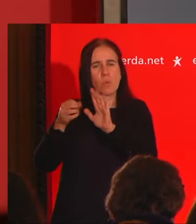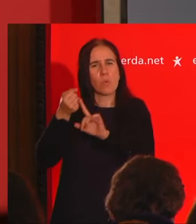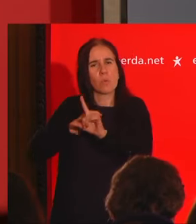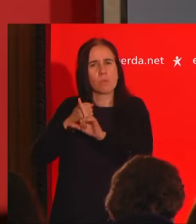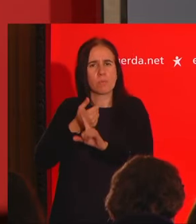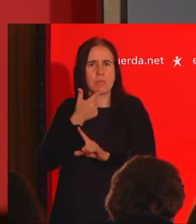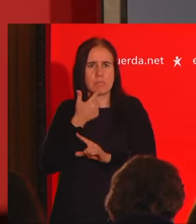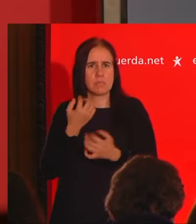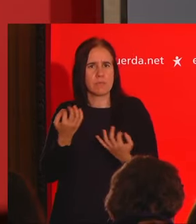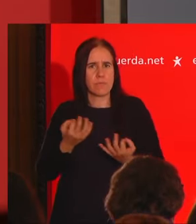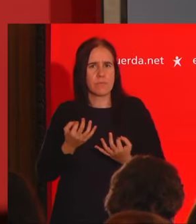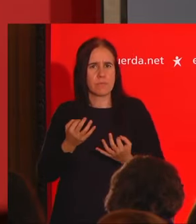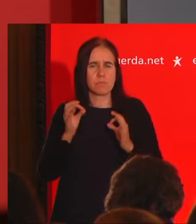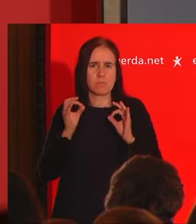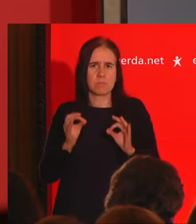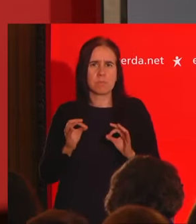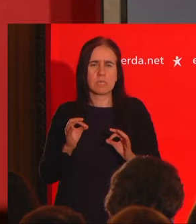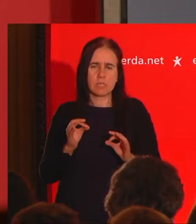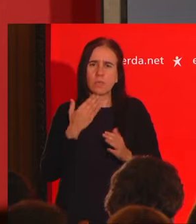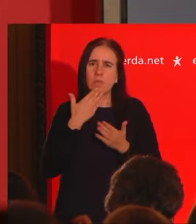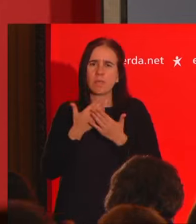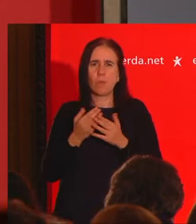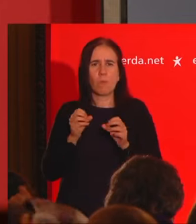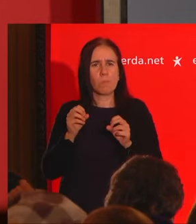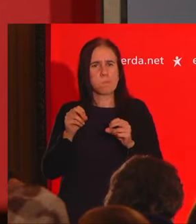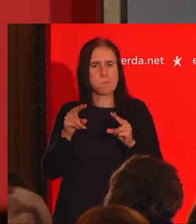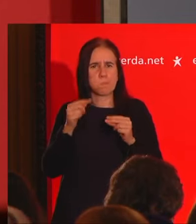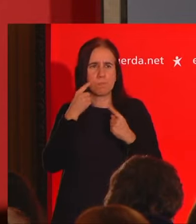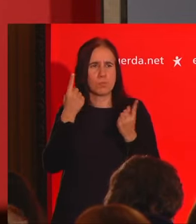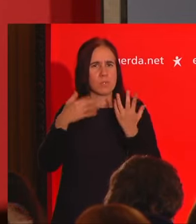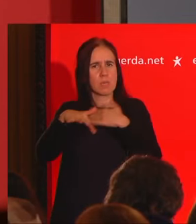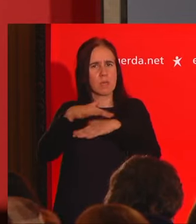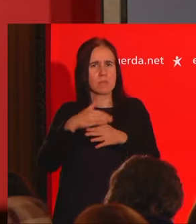é, de facto, uma questão de higiene pública.